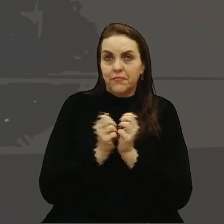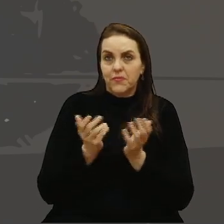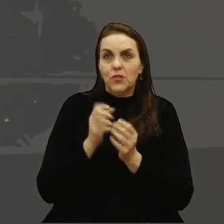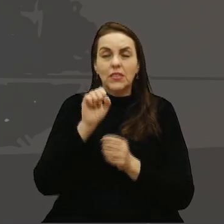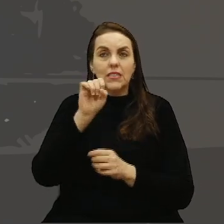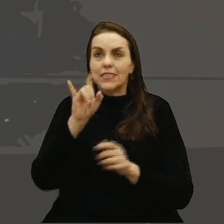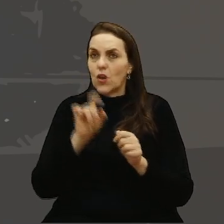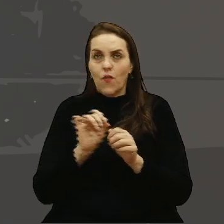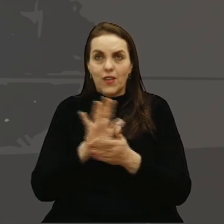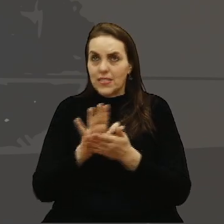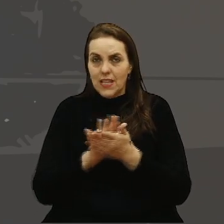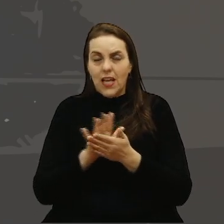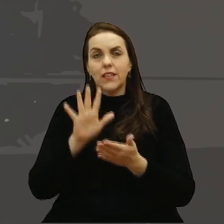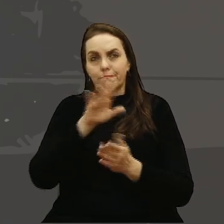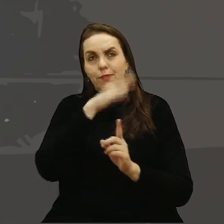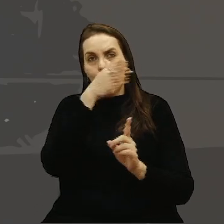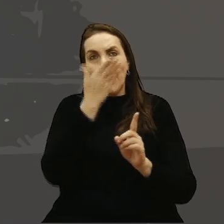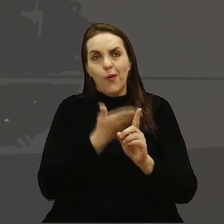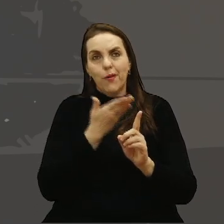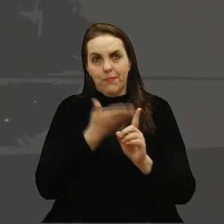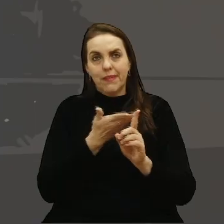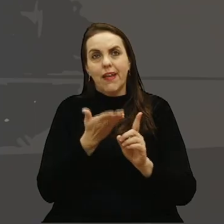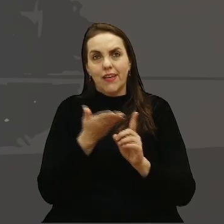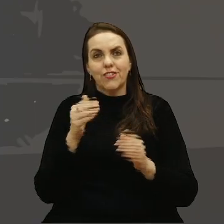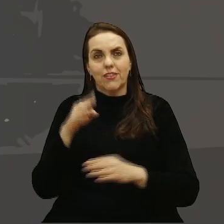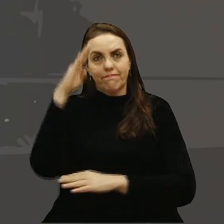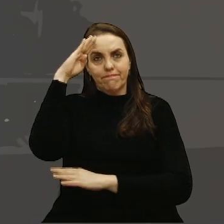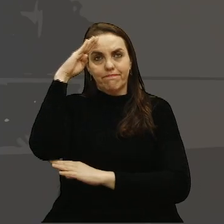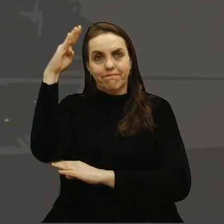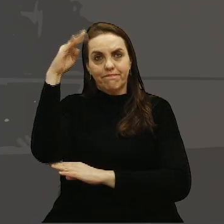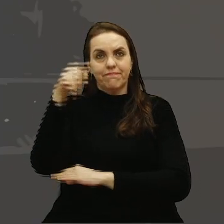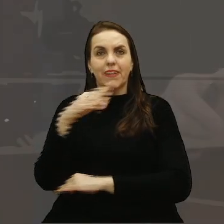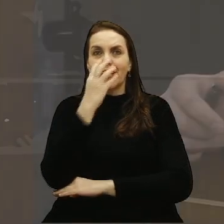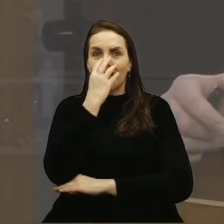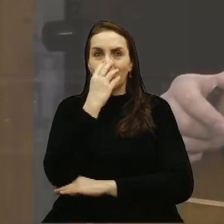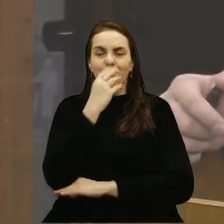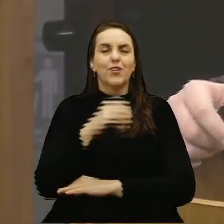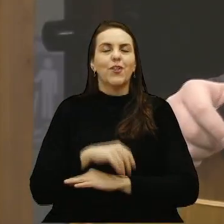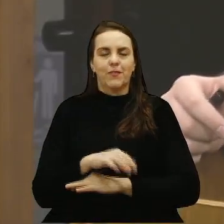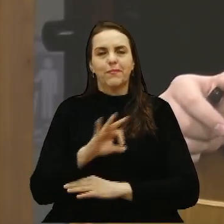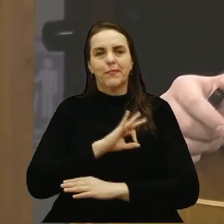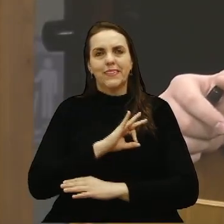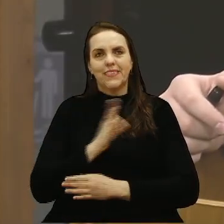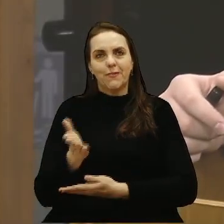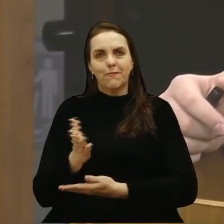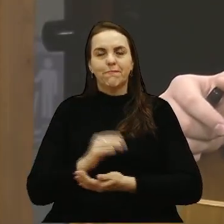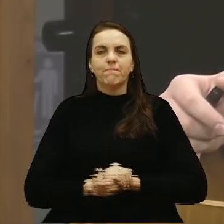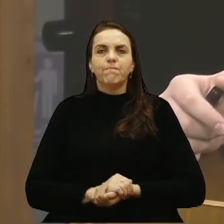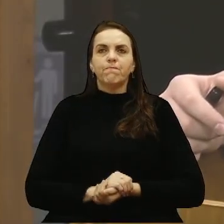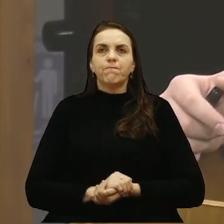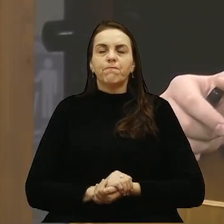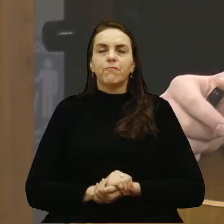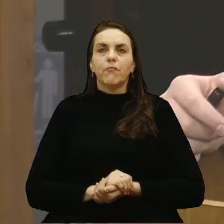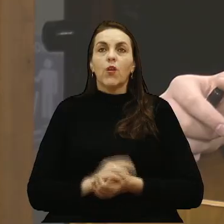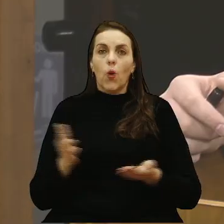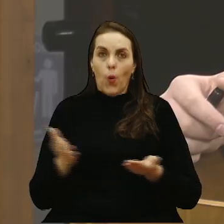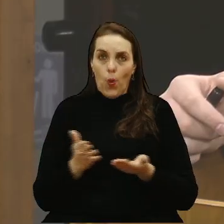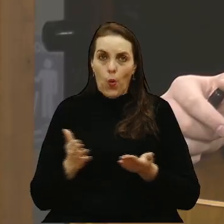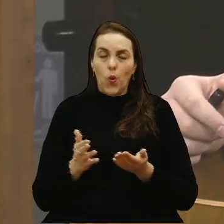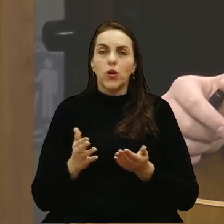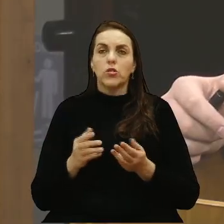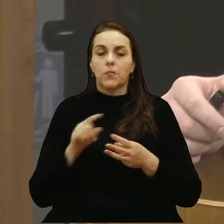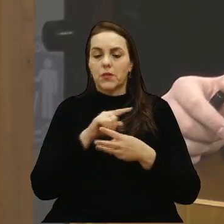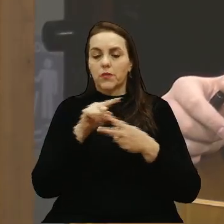registrado essa nossa homenagem e a nossa continência, né, ao Kiron, cão policial. Avançando, então, hoje no grande expediente, eu tenho mais